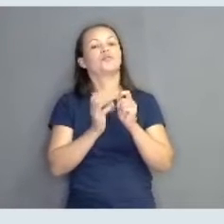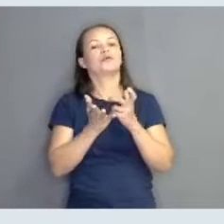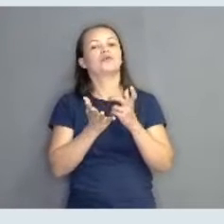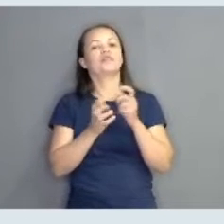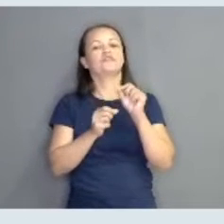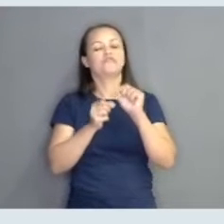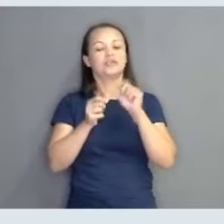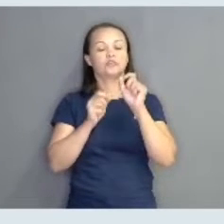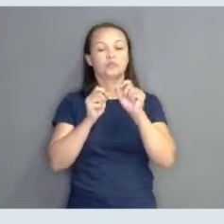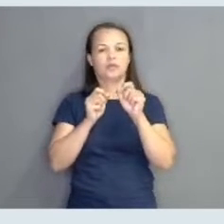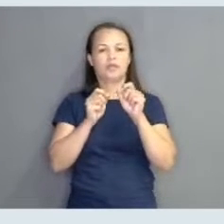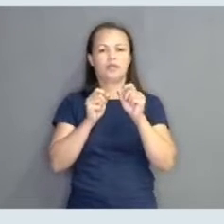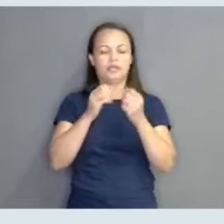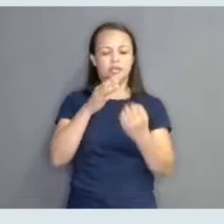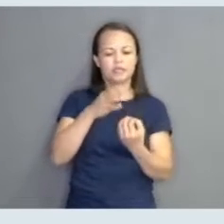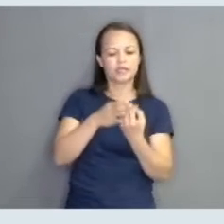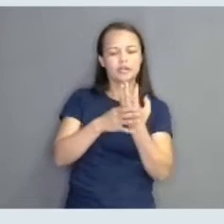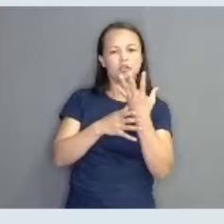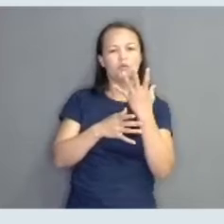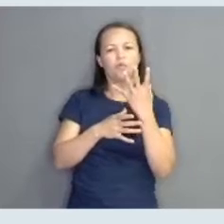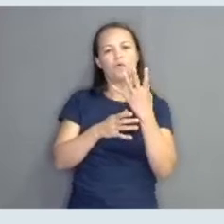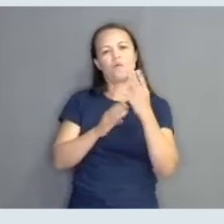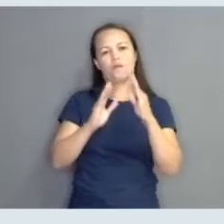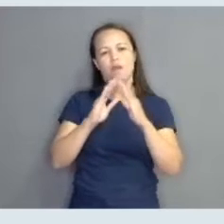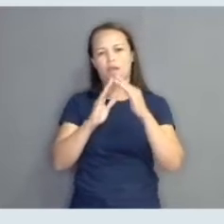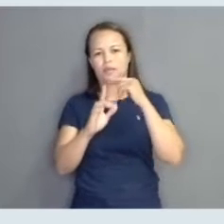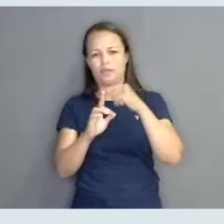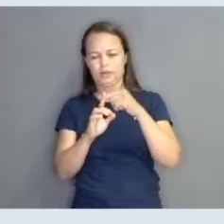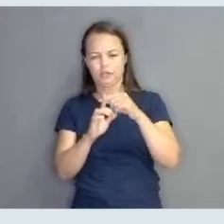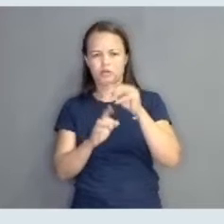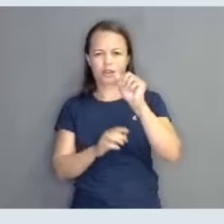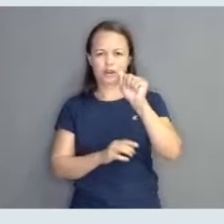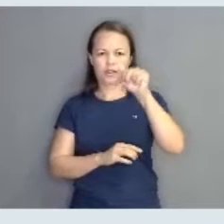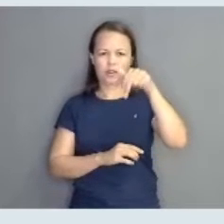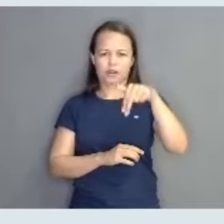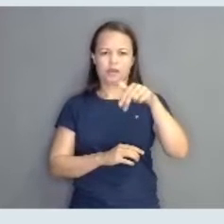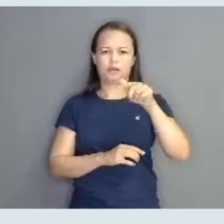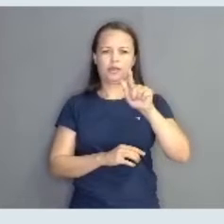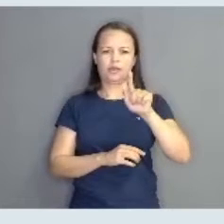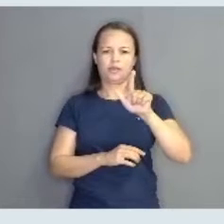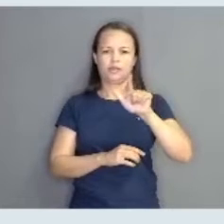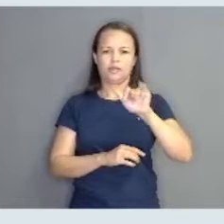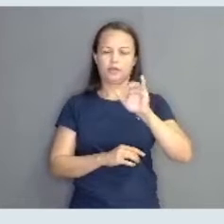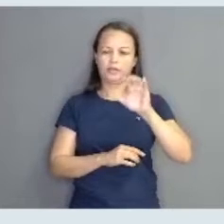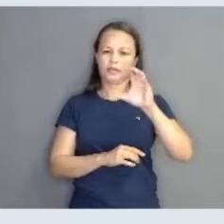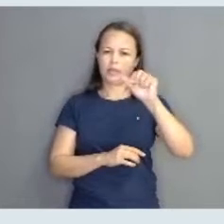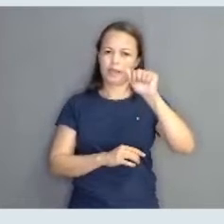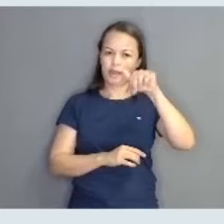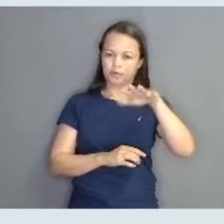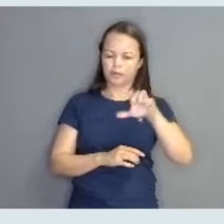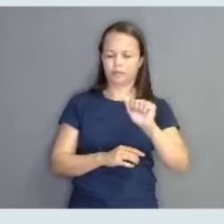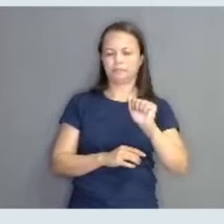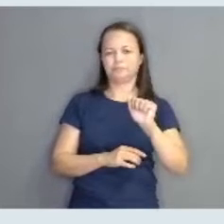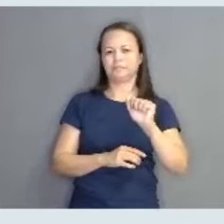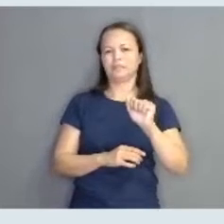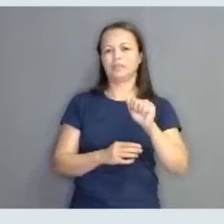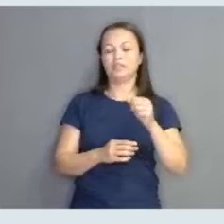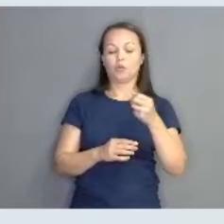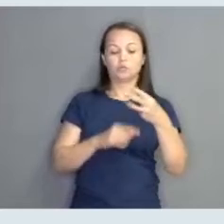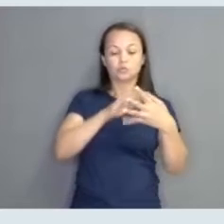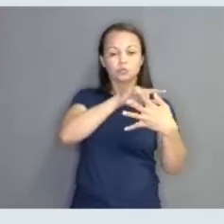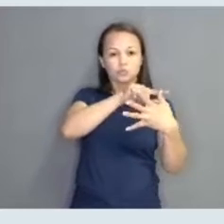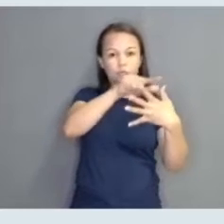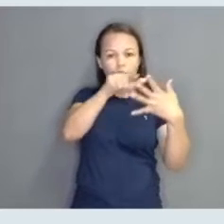Anglicana. Vamos lá então. Dos 5 filhos que teve com Catarina, apenas uma menina